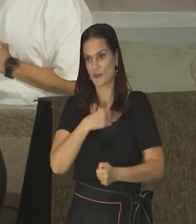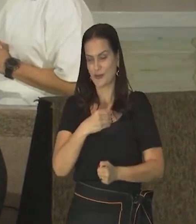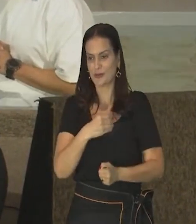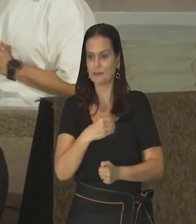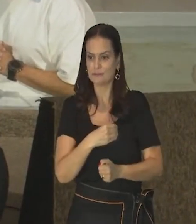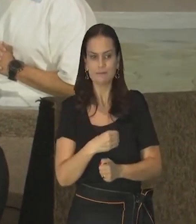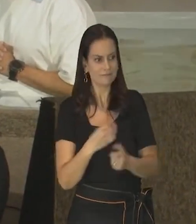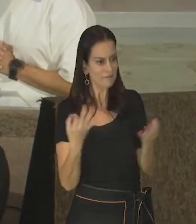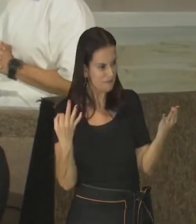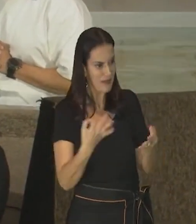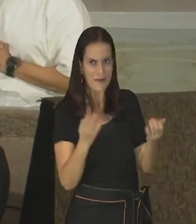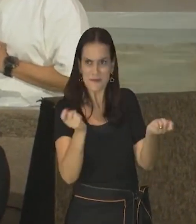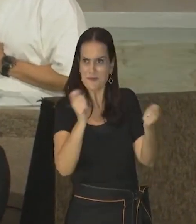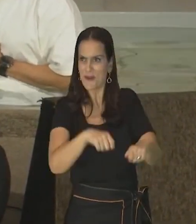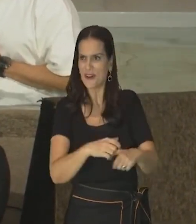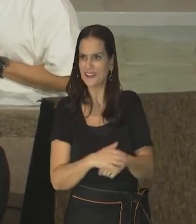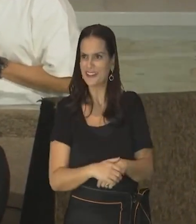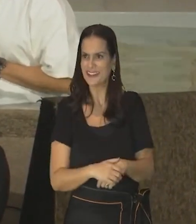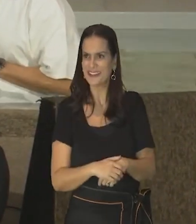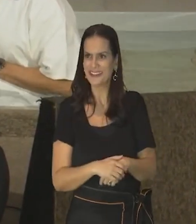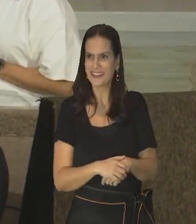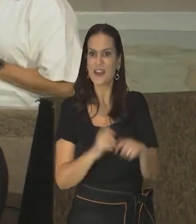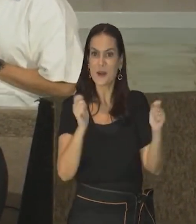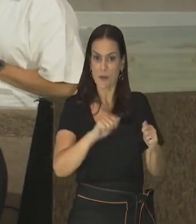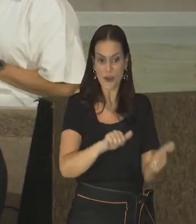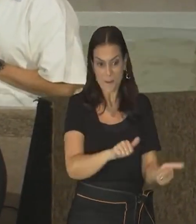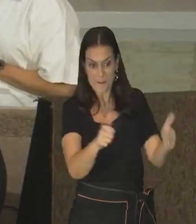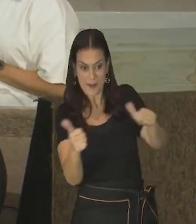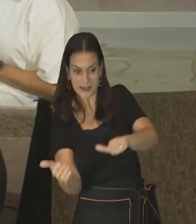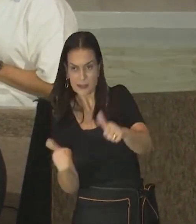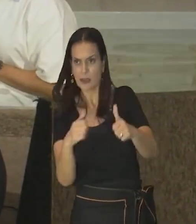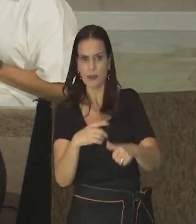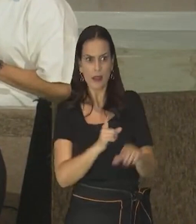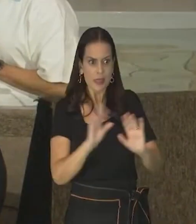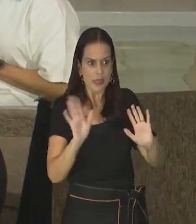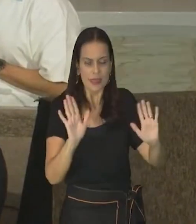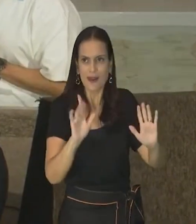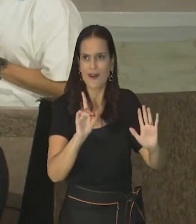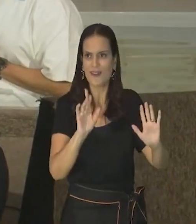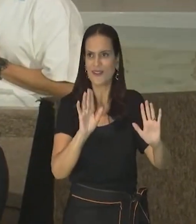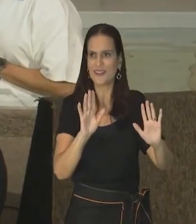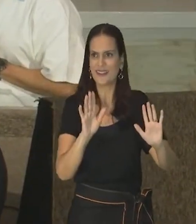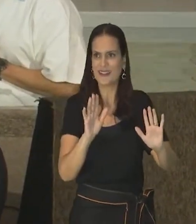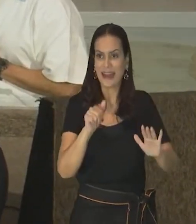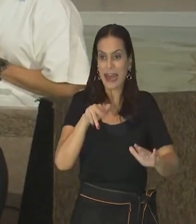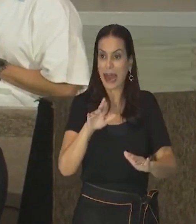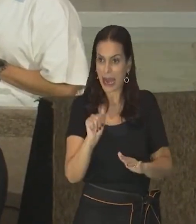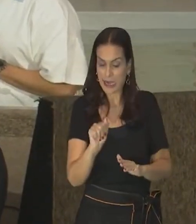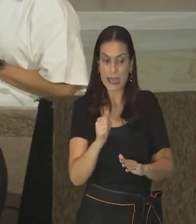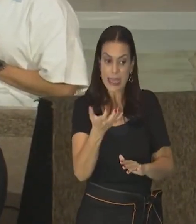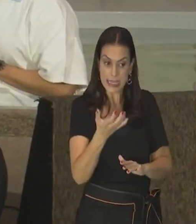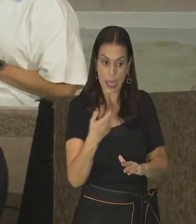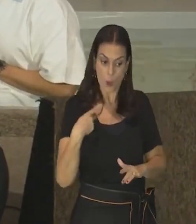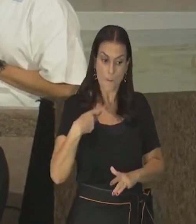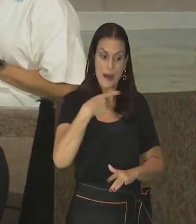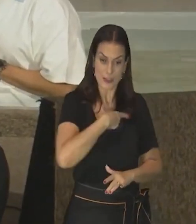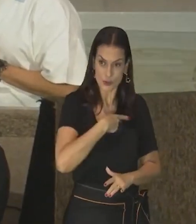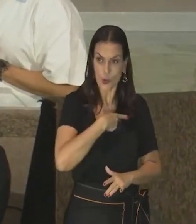falei com ele: perfeitamente, sem problema, ele pode batizar a filha. Eu disse: não, pastor Davi, a Aninha quer que o Senhor